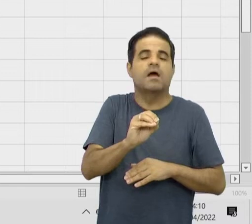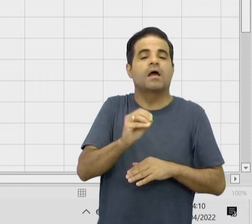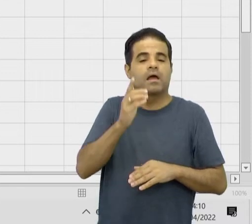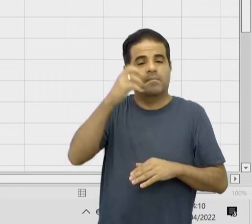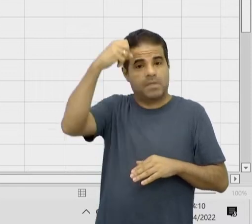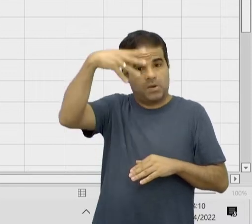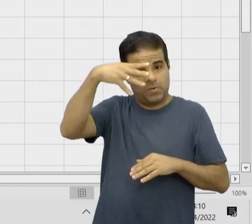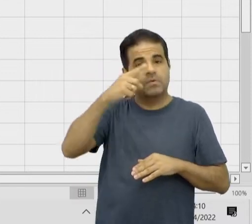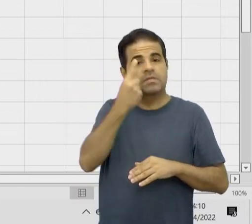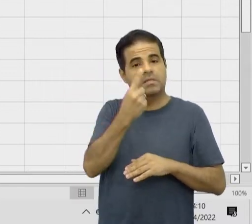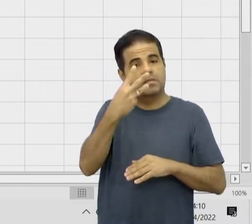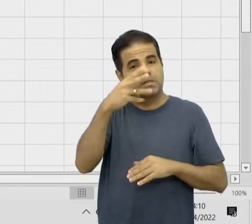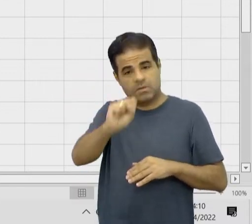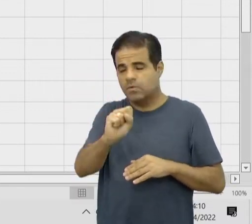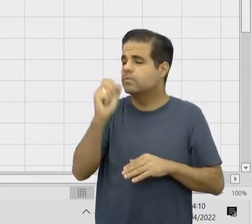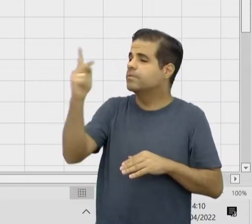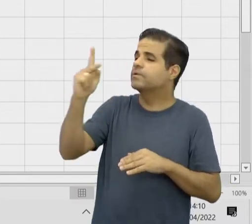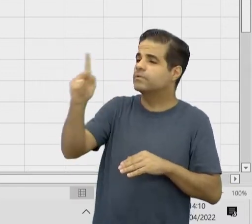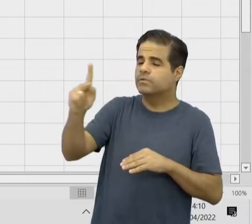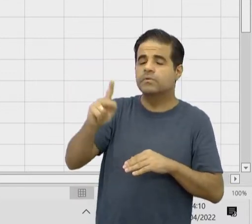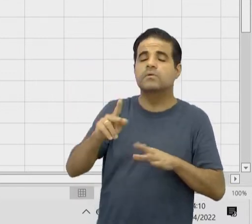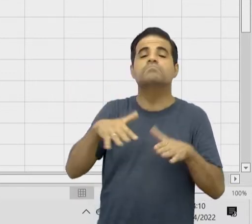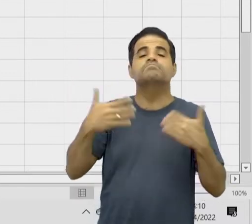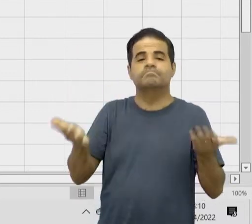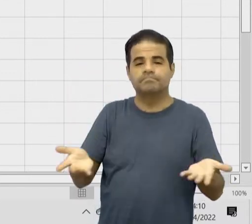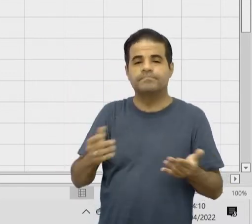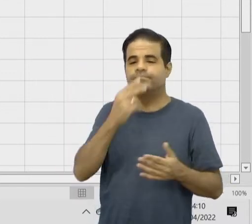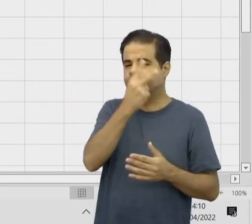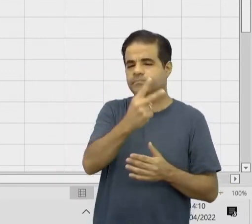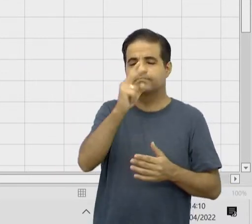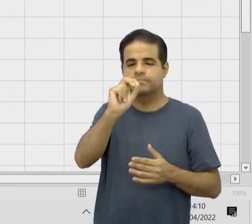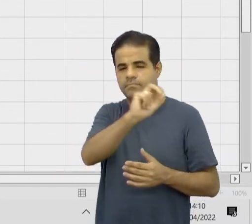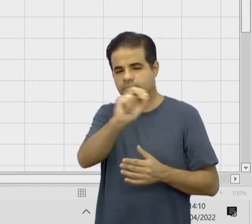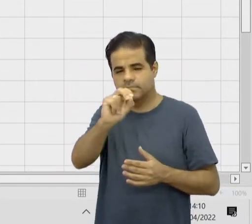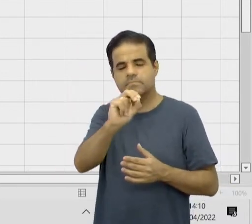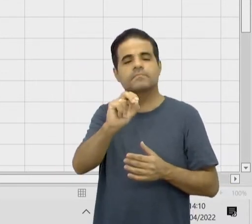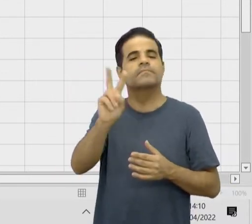vem 138. E a sua? A luz vem R$200.